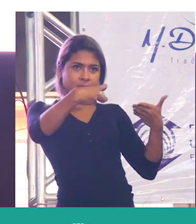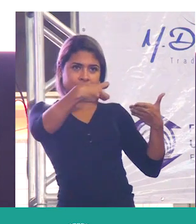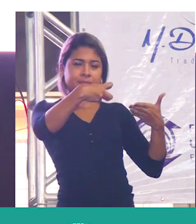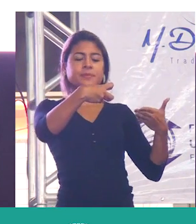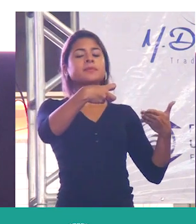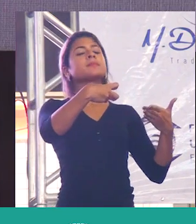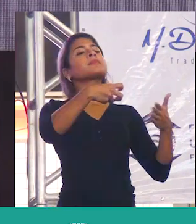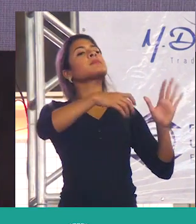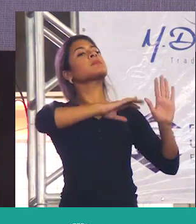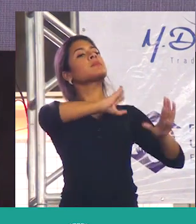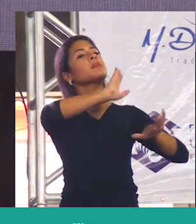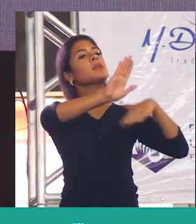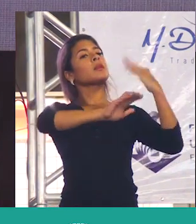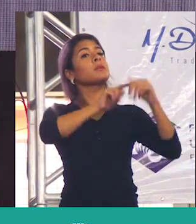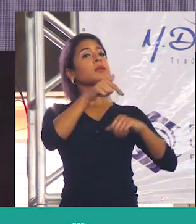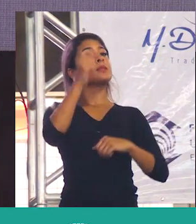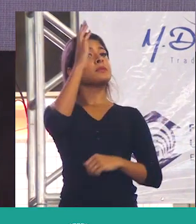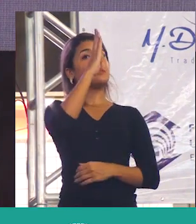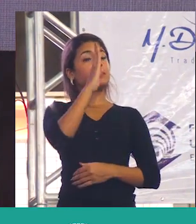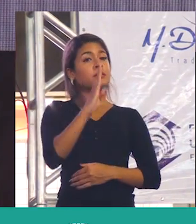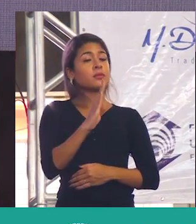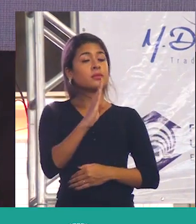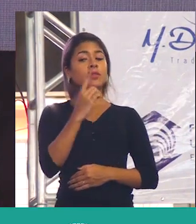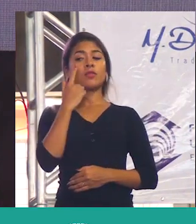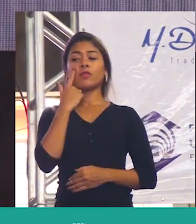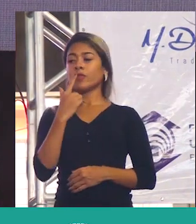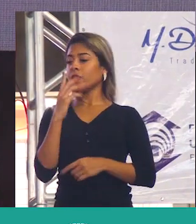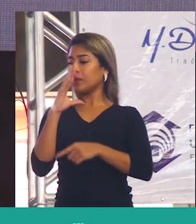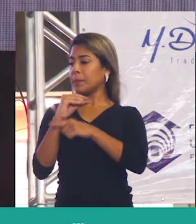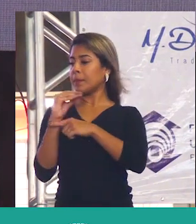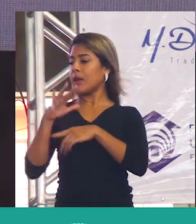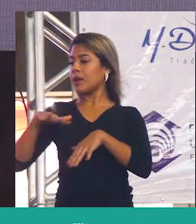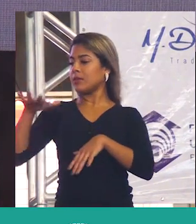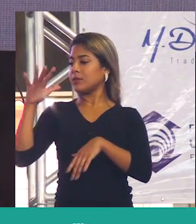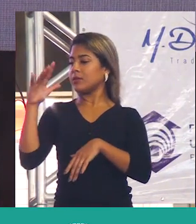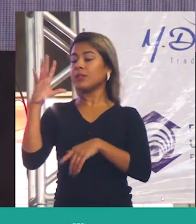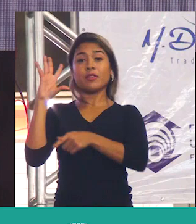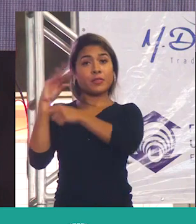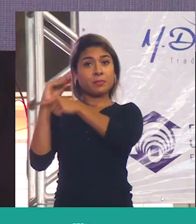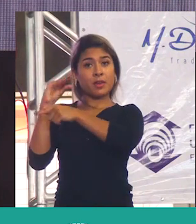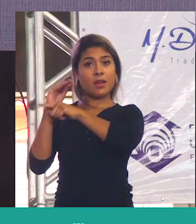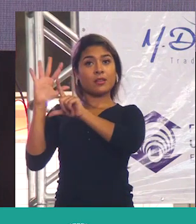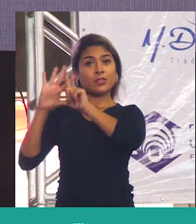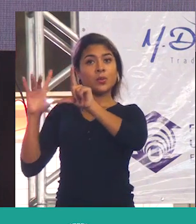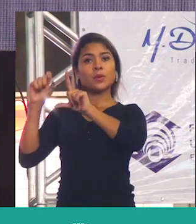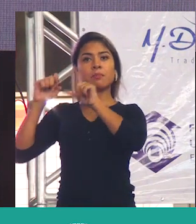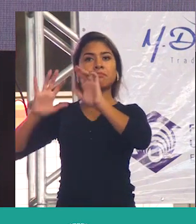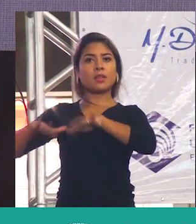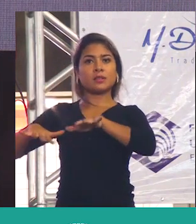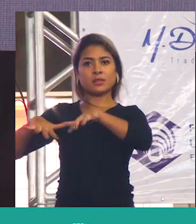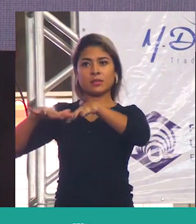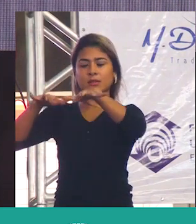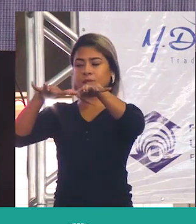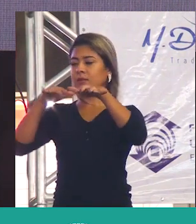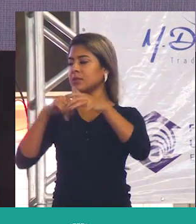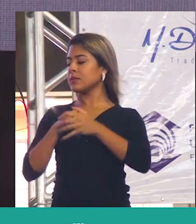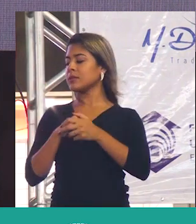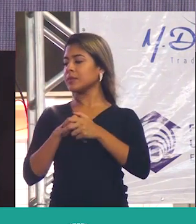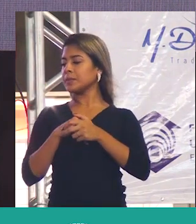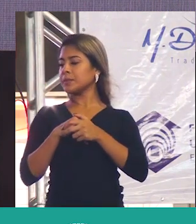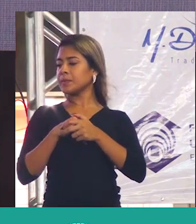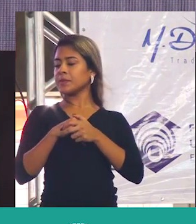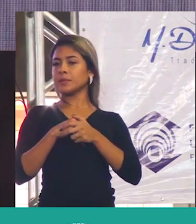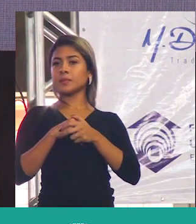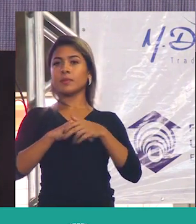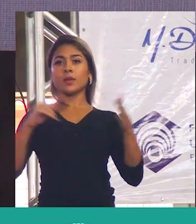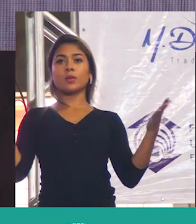vão levar o Brasil, a imagem da tal passeata, a um dos momentos, pessoal,